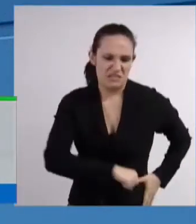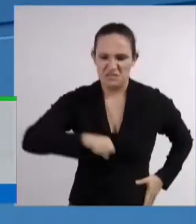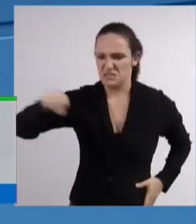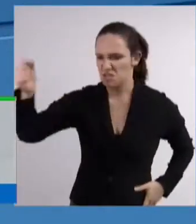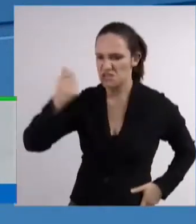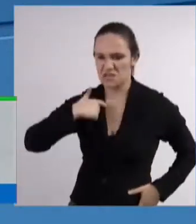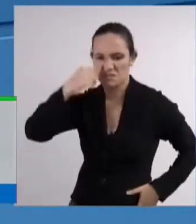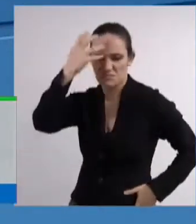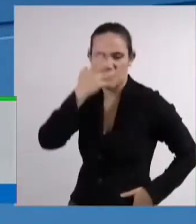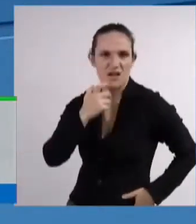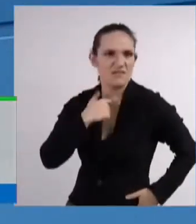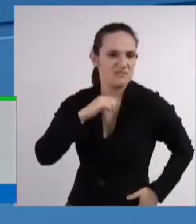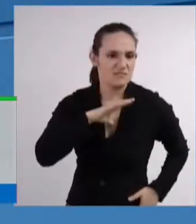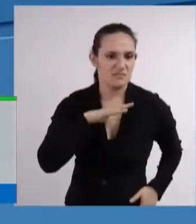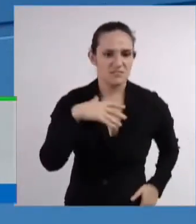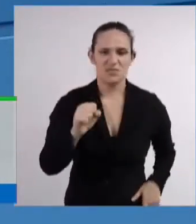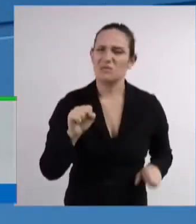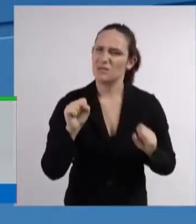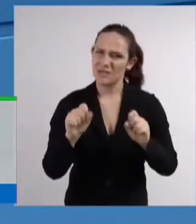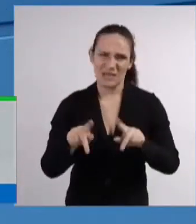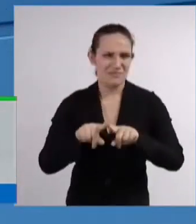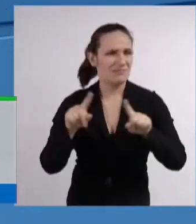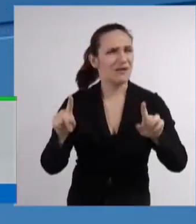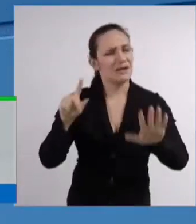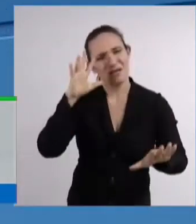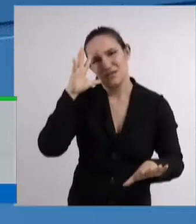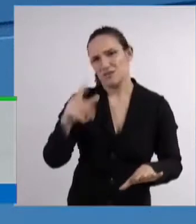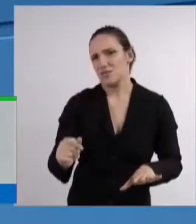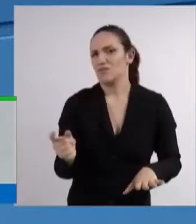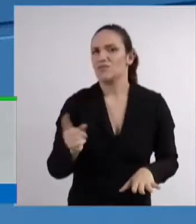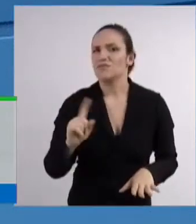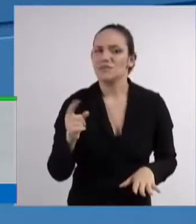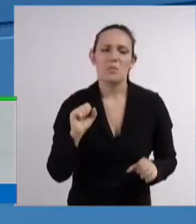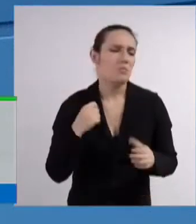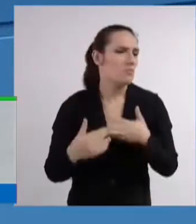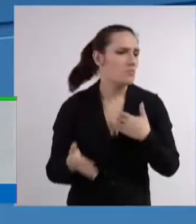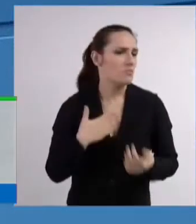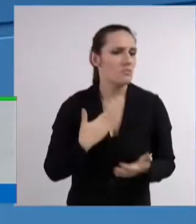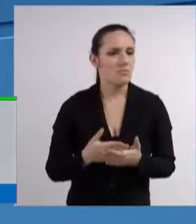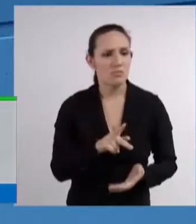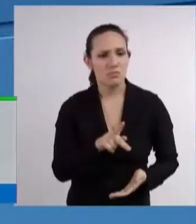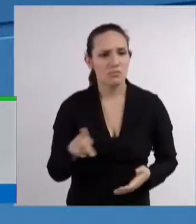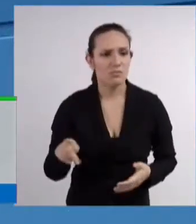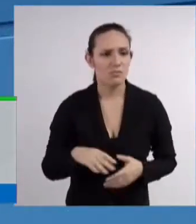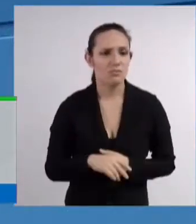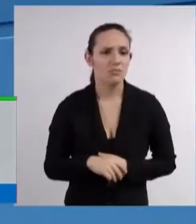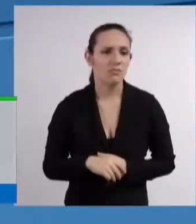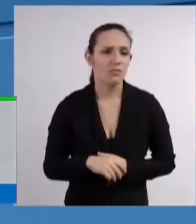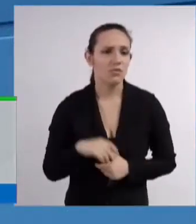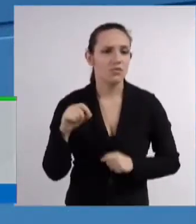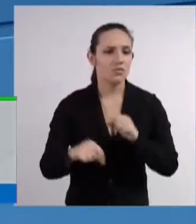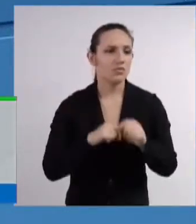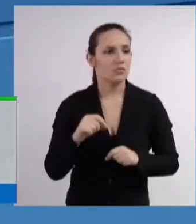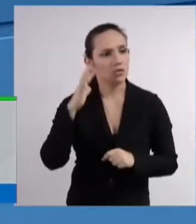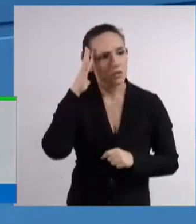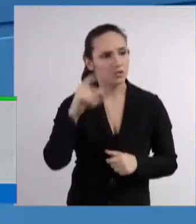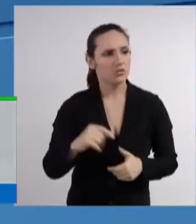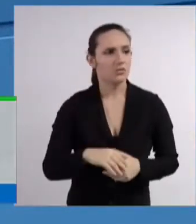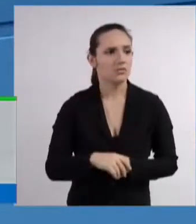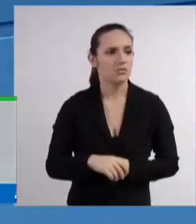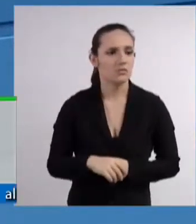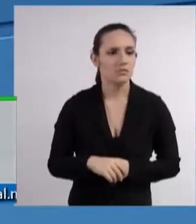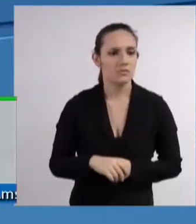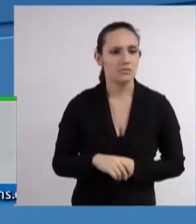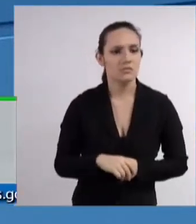bem intencionado que esteja um candidato a presidente da República, a governador, a prefeito, seja lá o que for. O que vai resolver